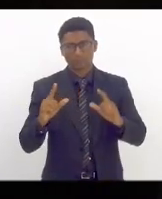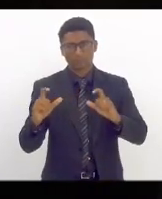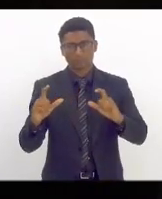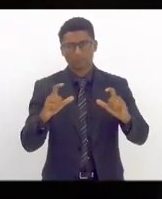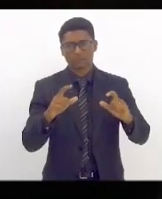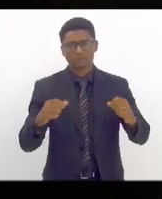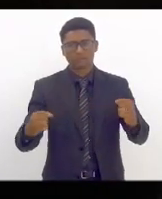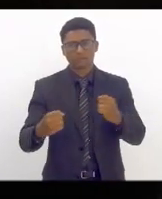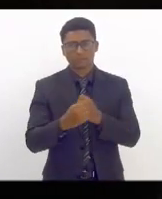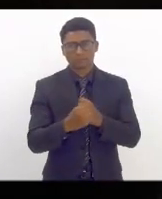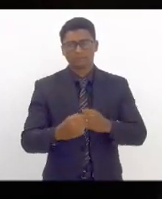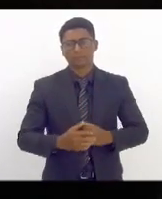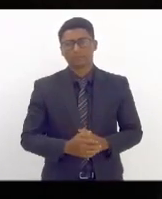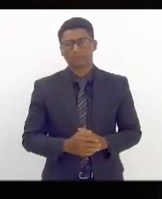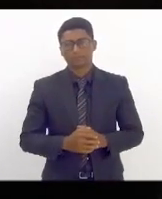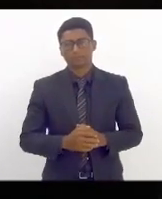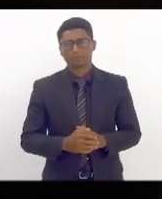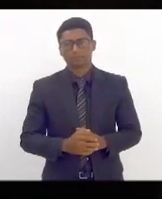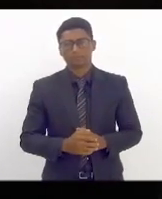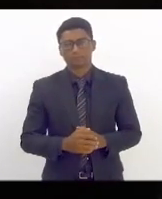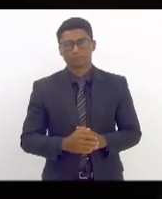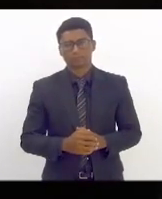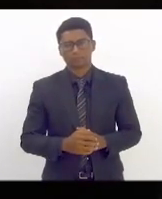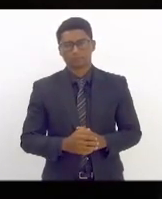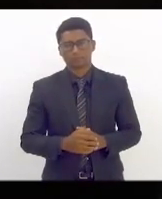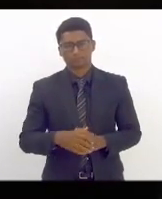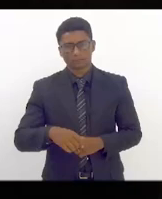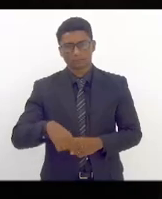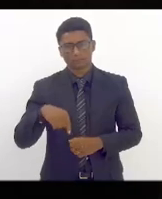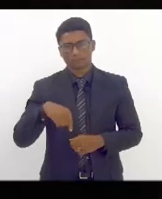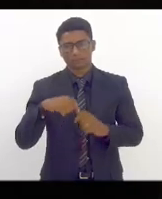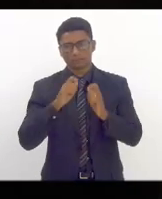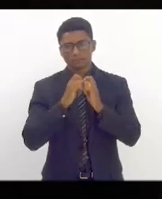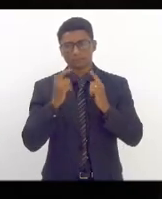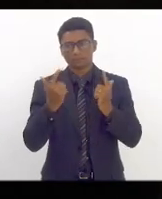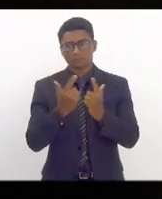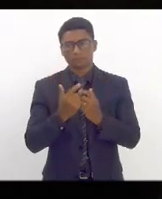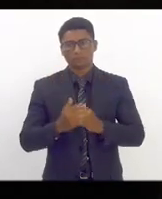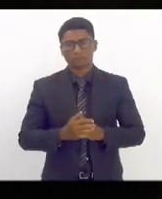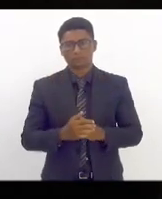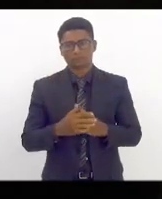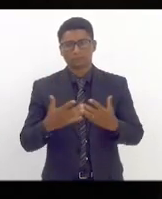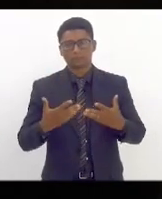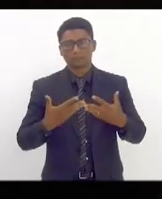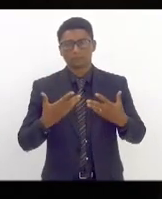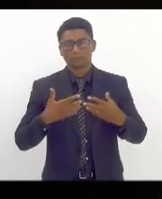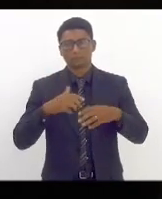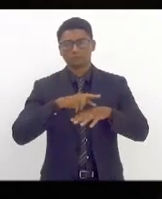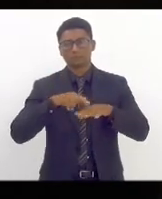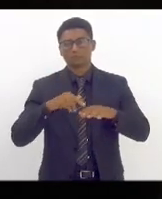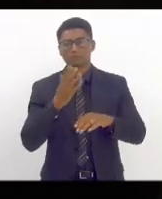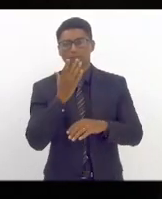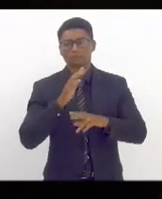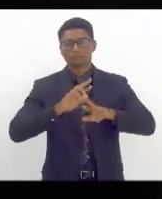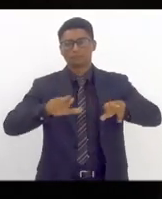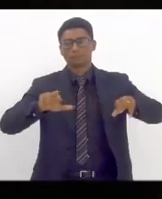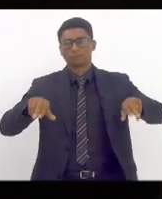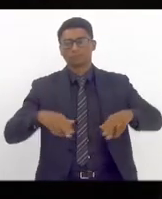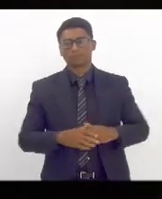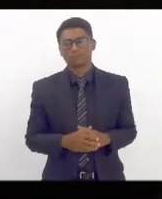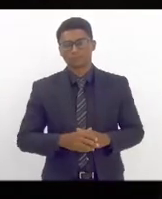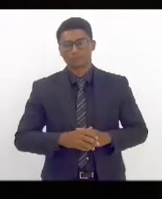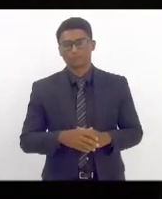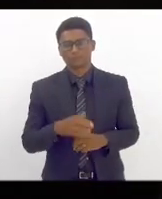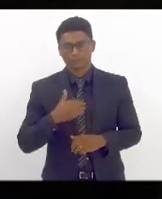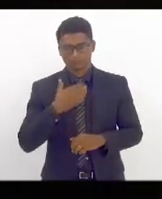se abraçar muito pelos corredores da alerj encher esse lugar de alegria e diversidade cores não é mas agora eu